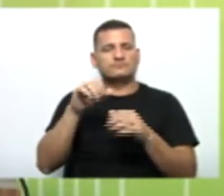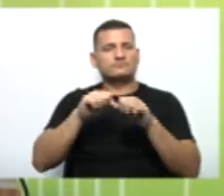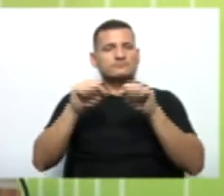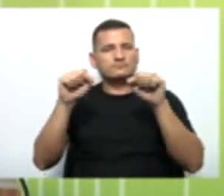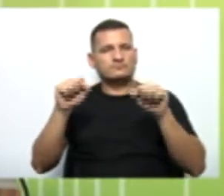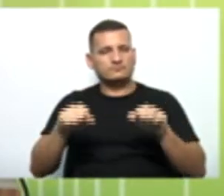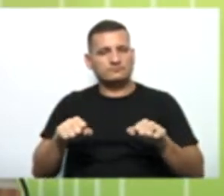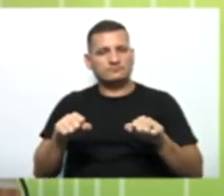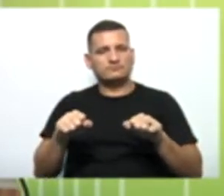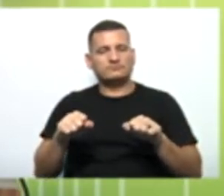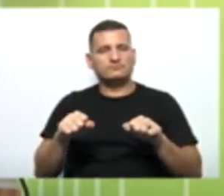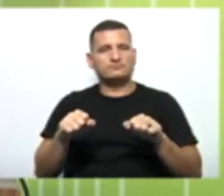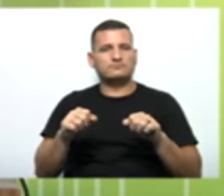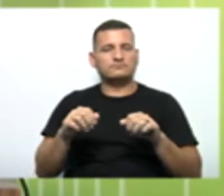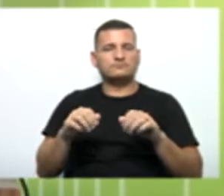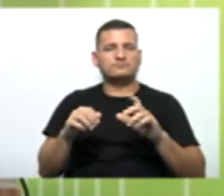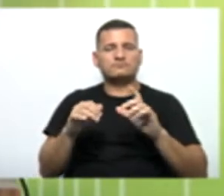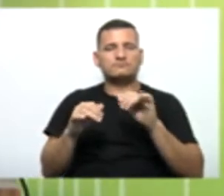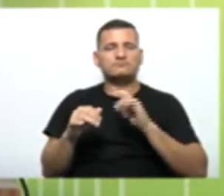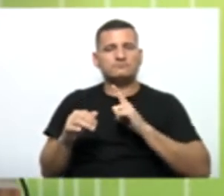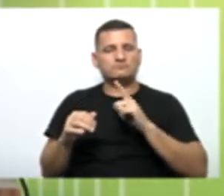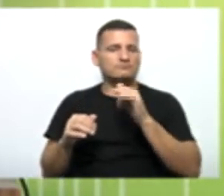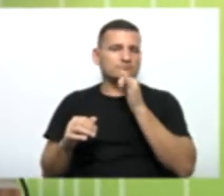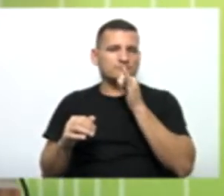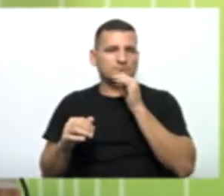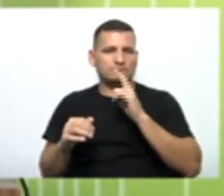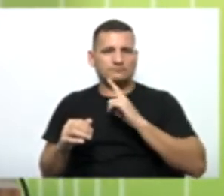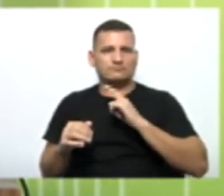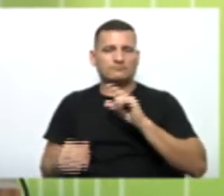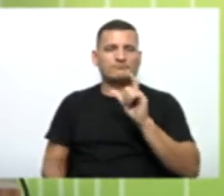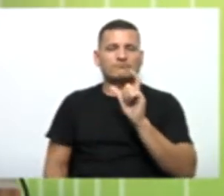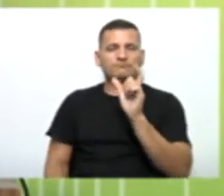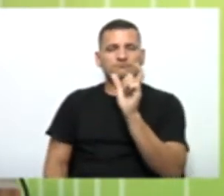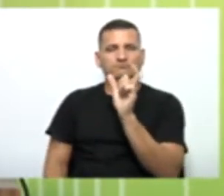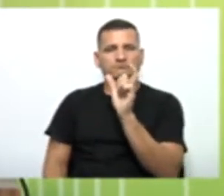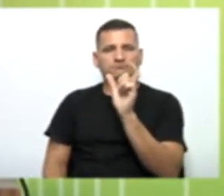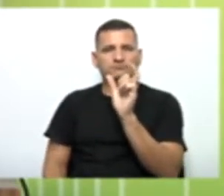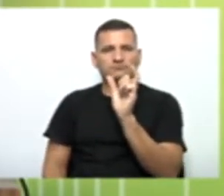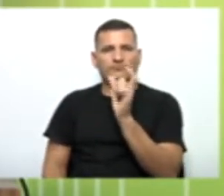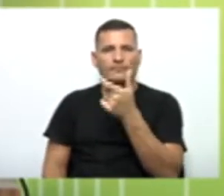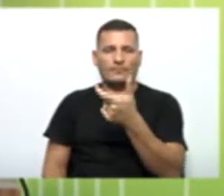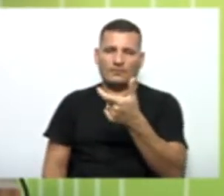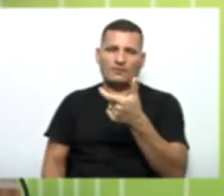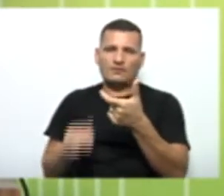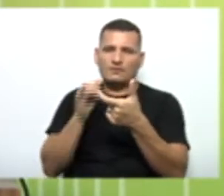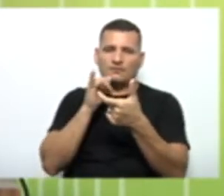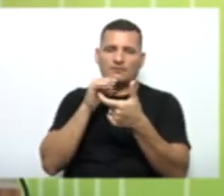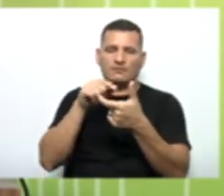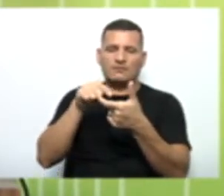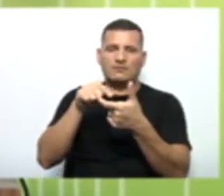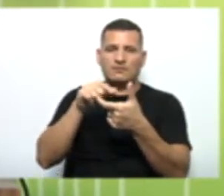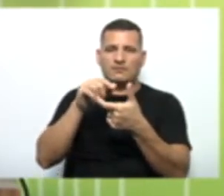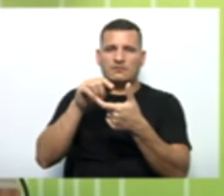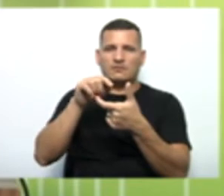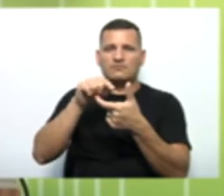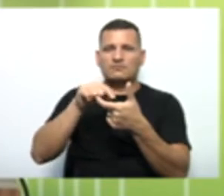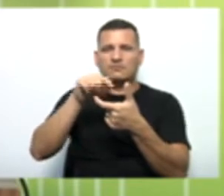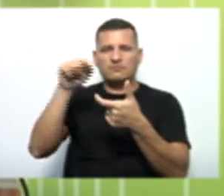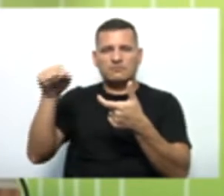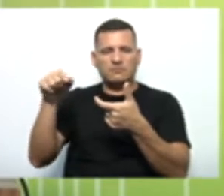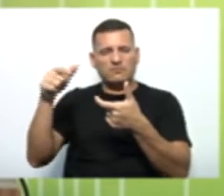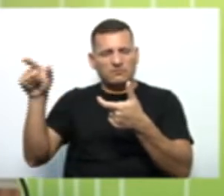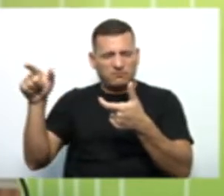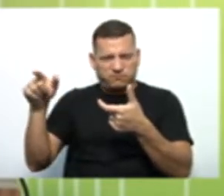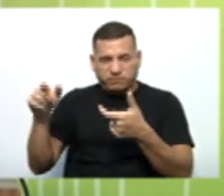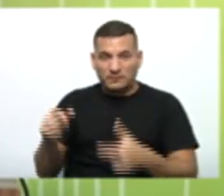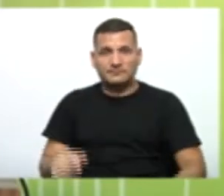existe se a outra existir? Ó, vamos dar um exemplo aqui, ó. O login,